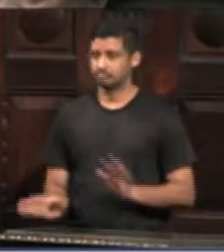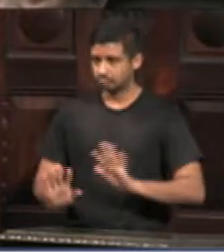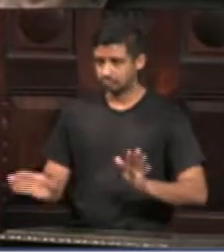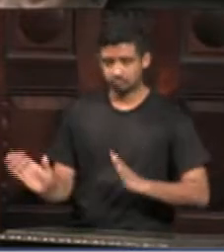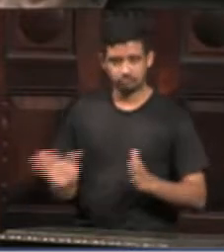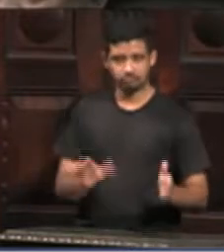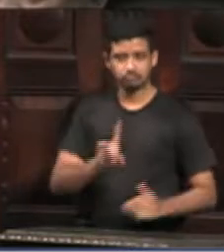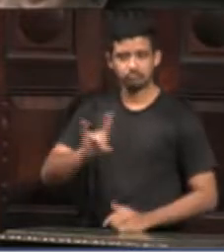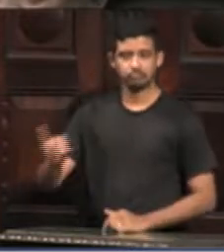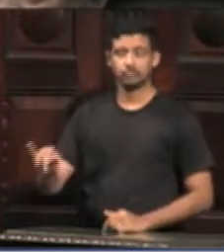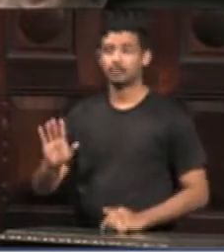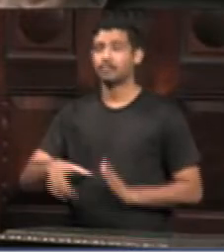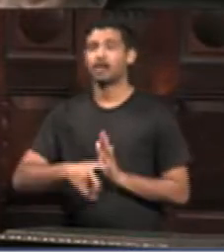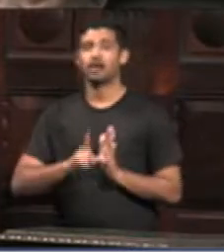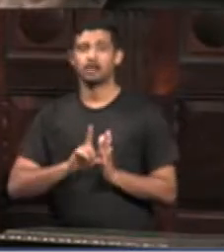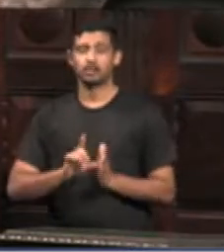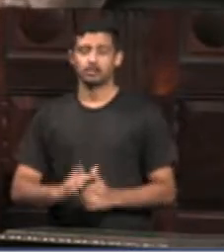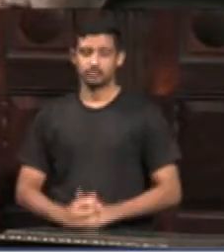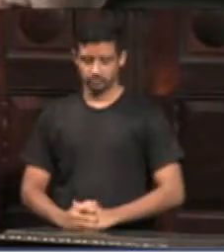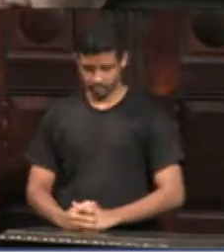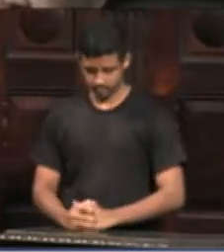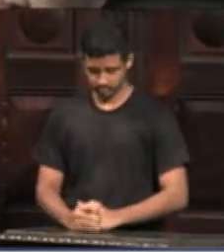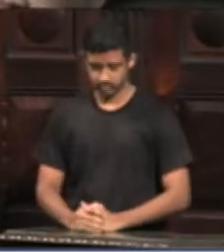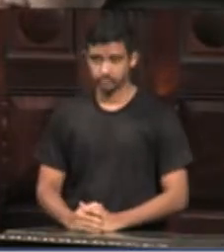dia, antes...